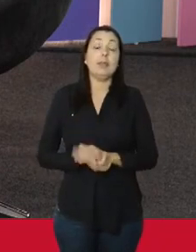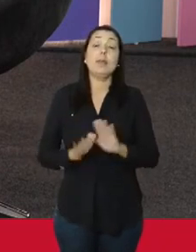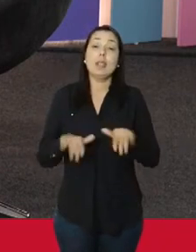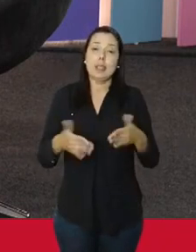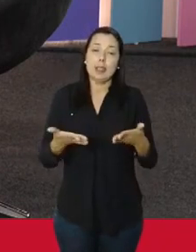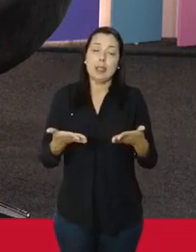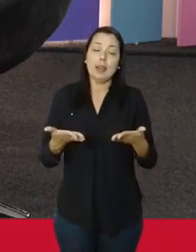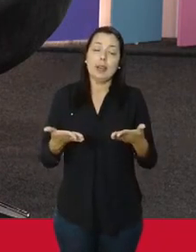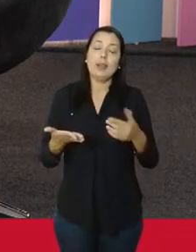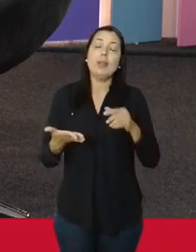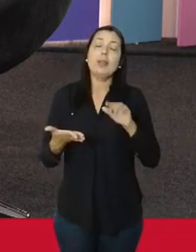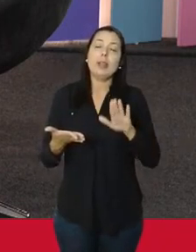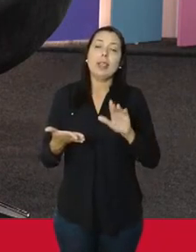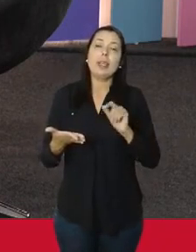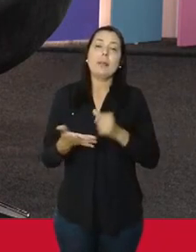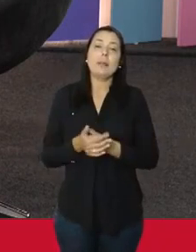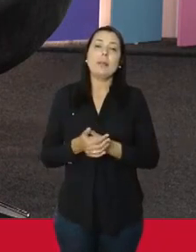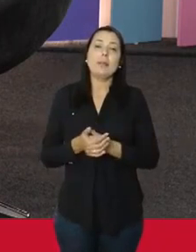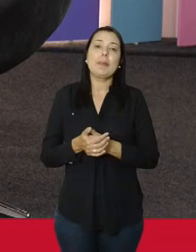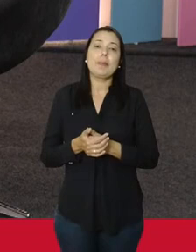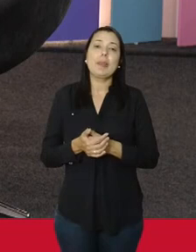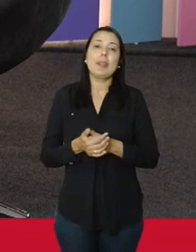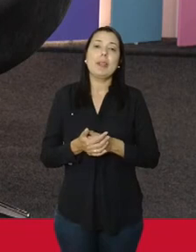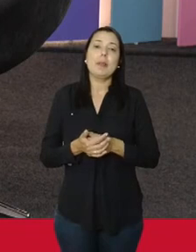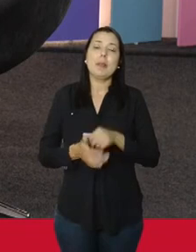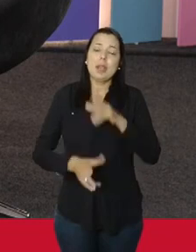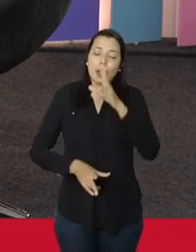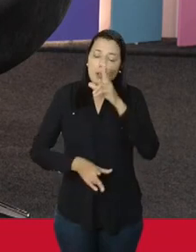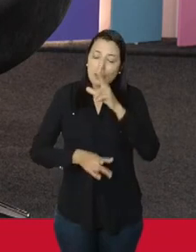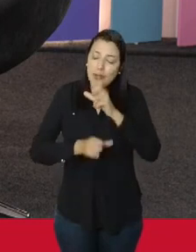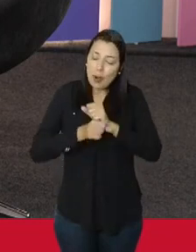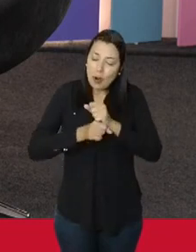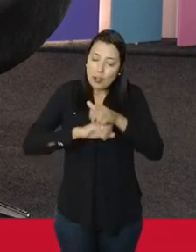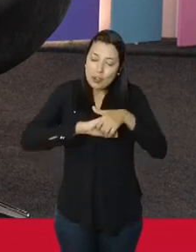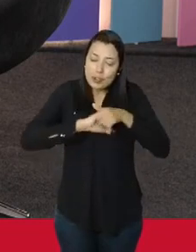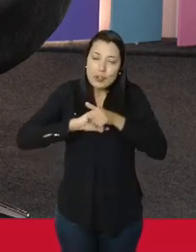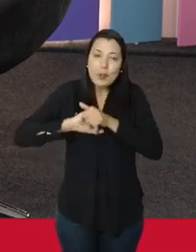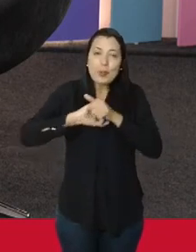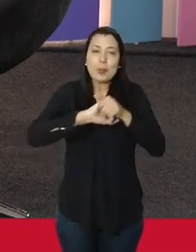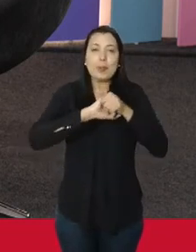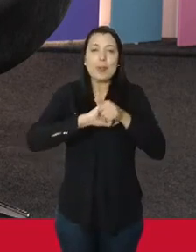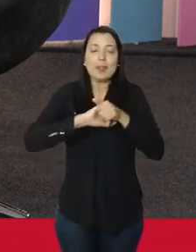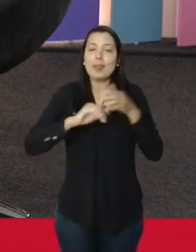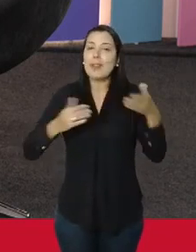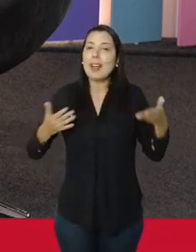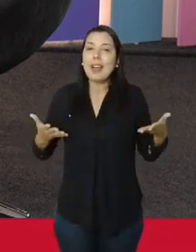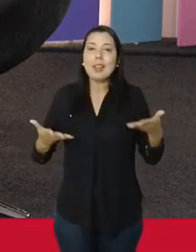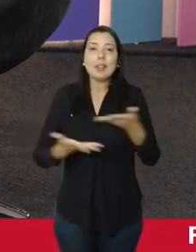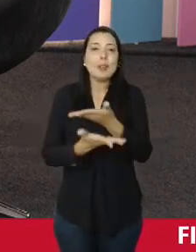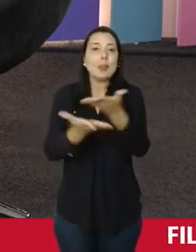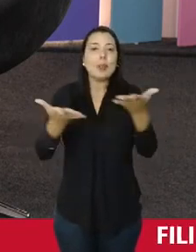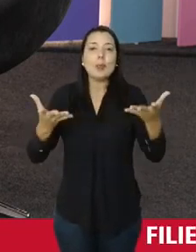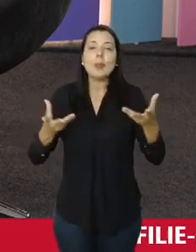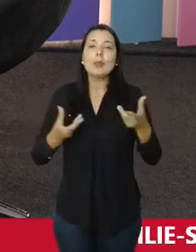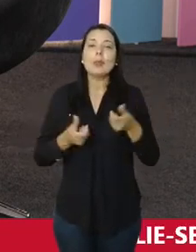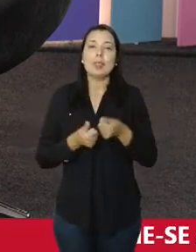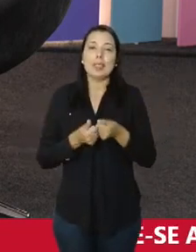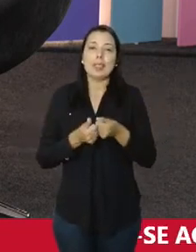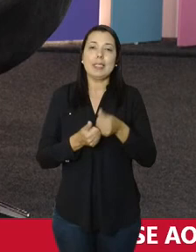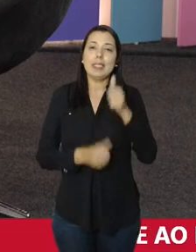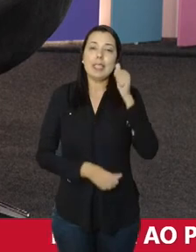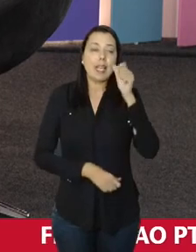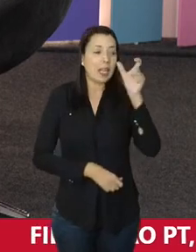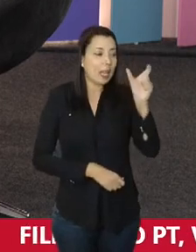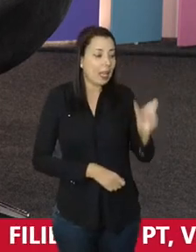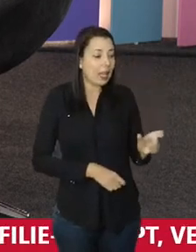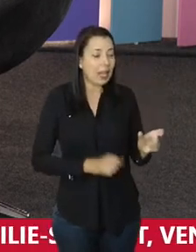Então fica aqui a minha forte saudação a você, ao Elas por